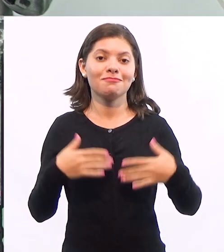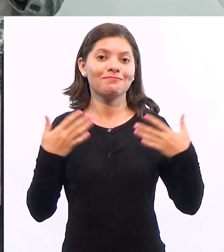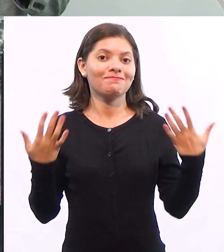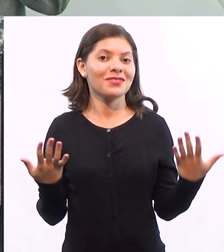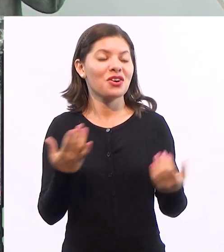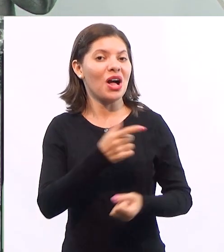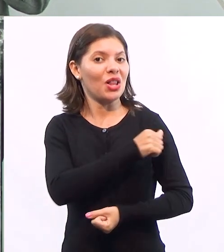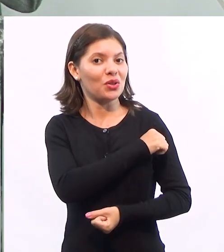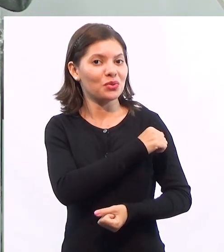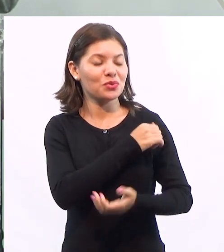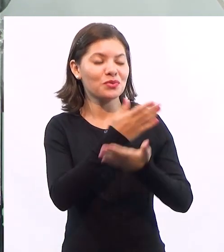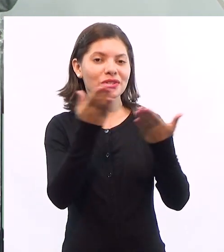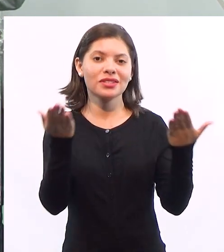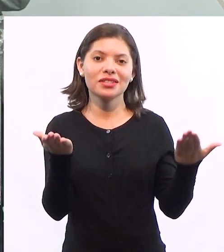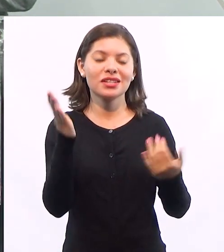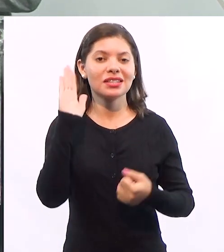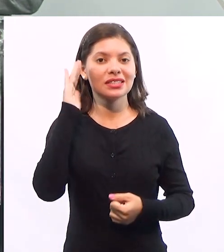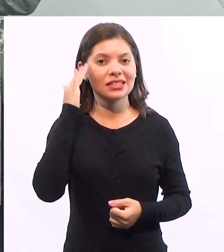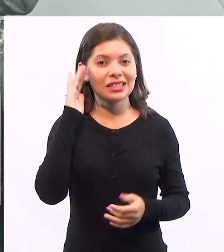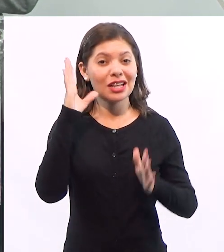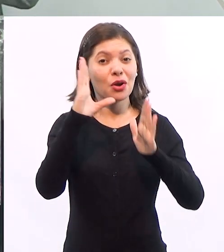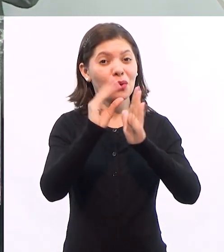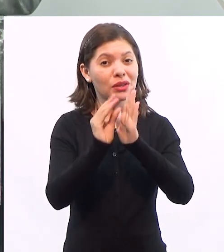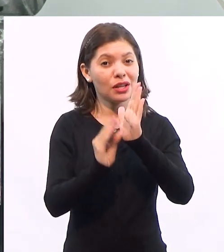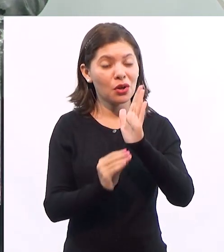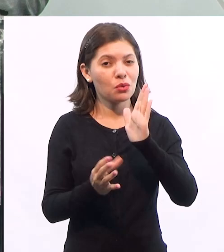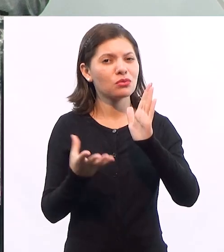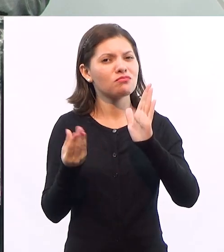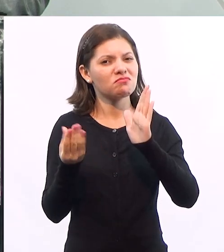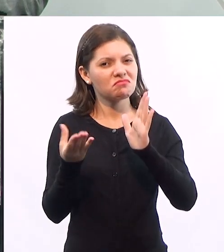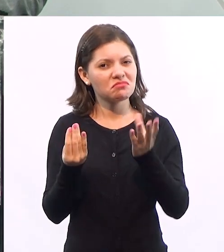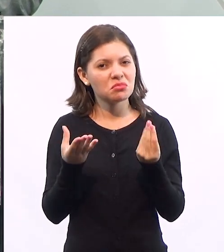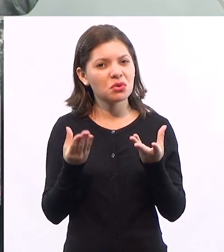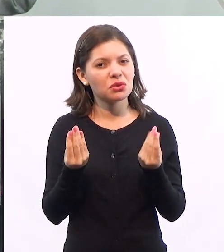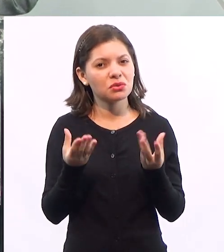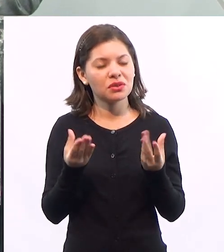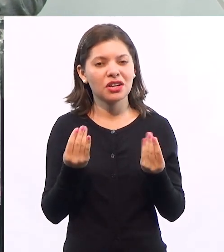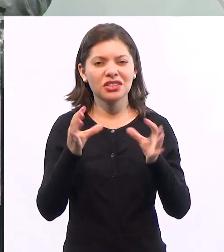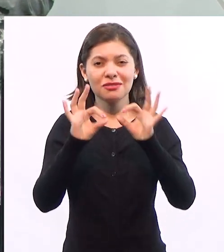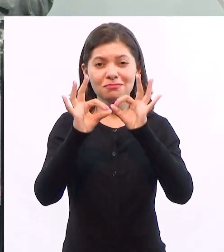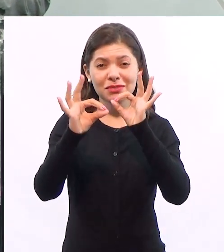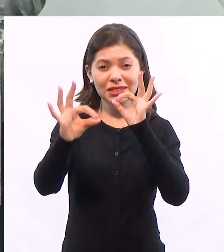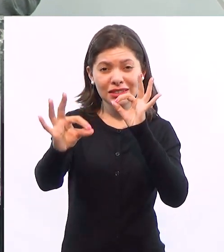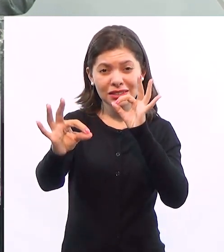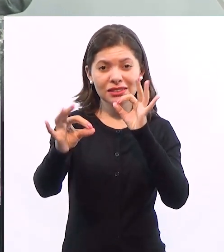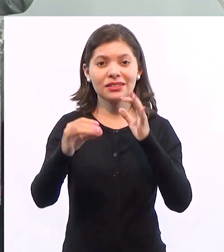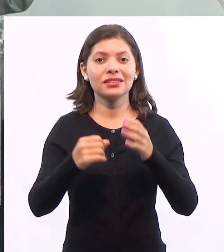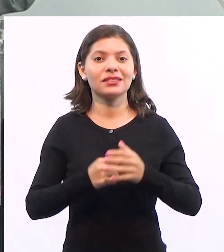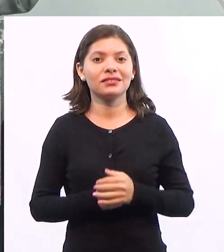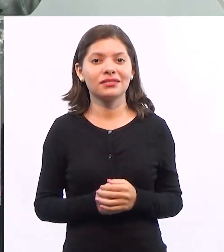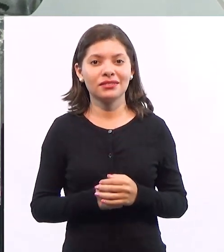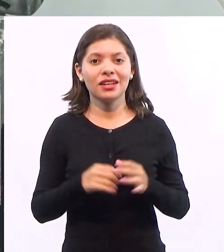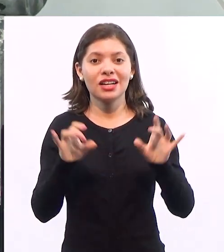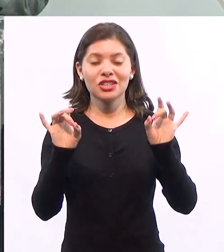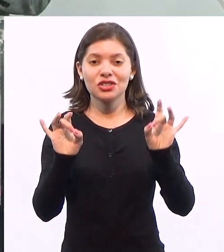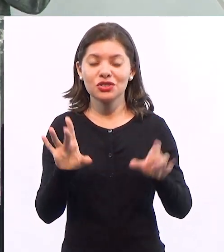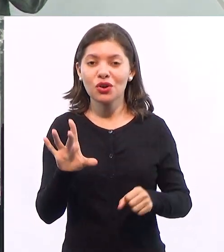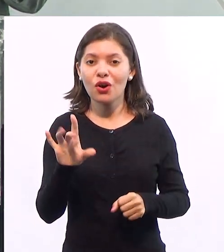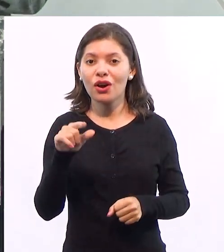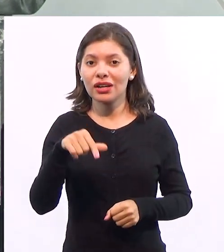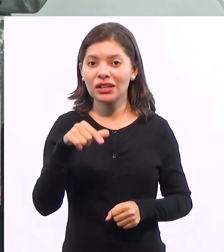dos sistemas. Meu querido, eu quero que você entenda uma coisa. É um conteúdo muito denso, um conteúdo muito grande, que eu trago